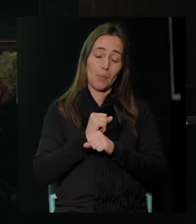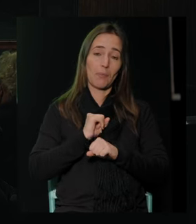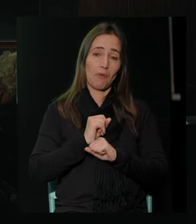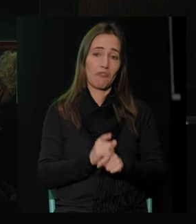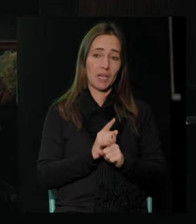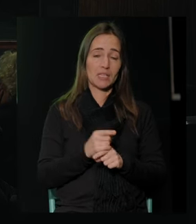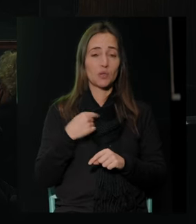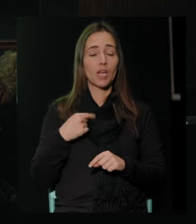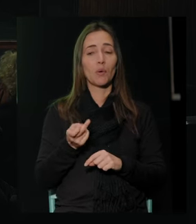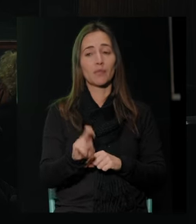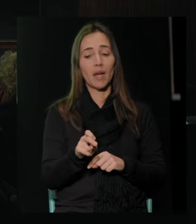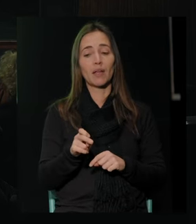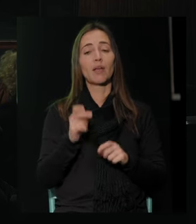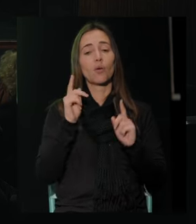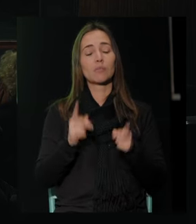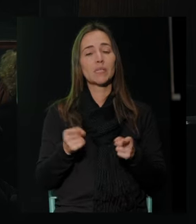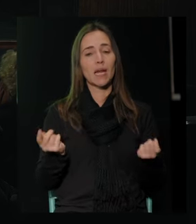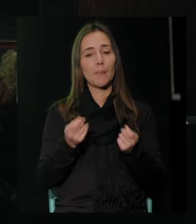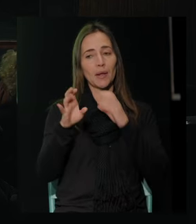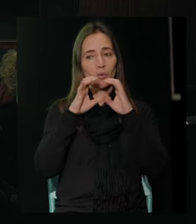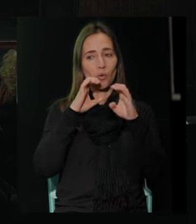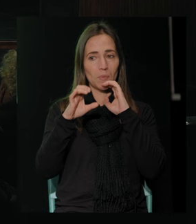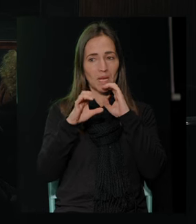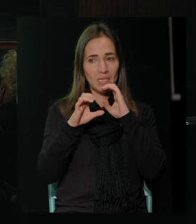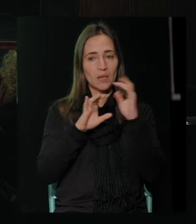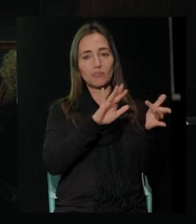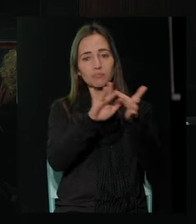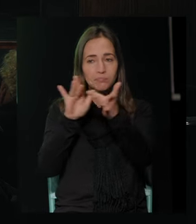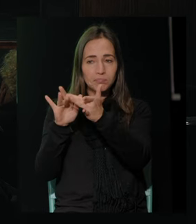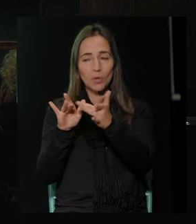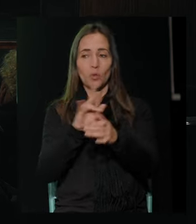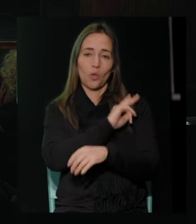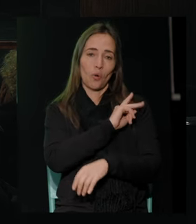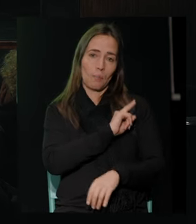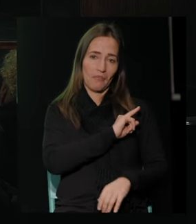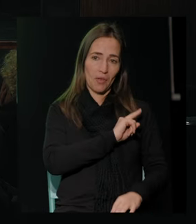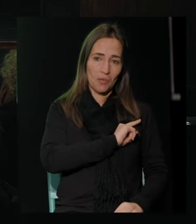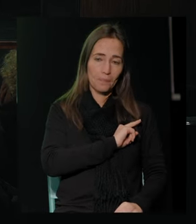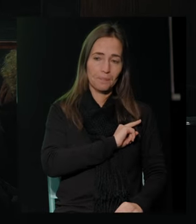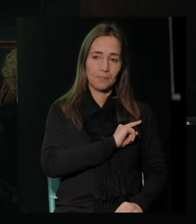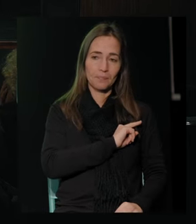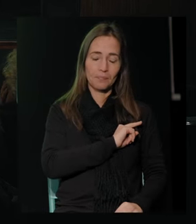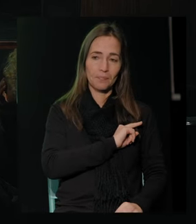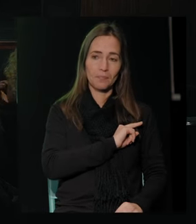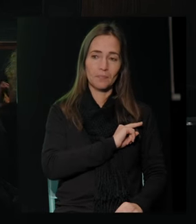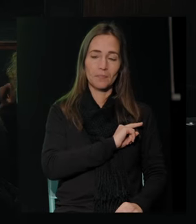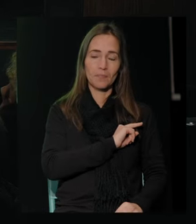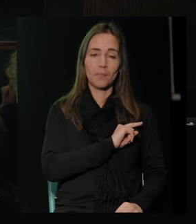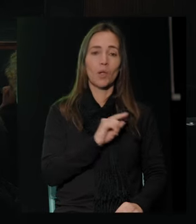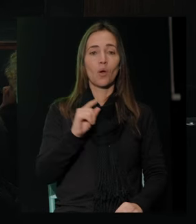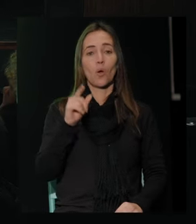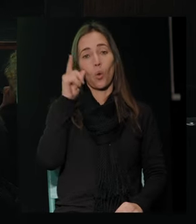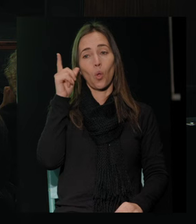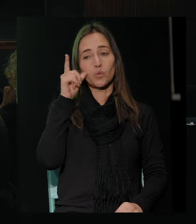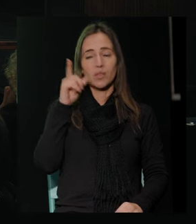entrei para criar uma campanha de comunicação e chegar aos proprietários privados, que sendo Lousada uma